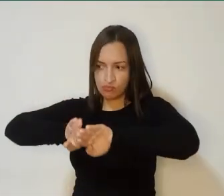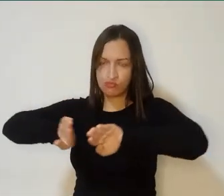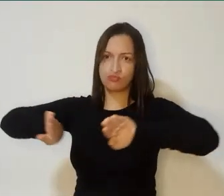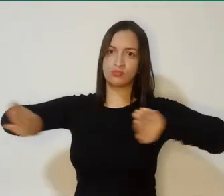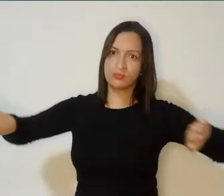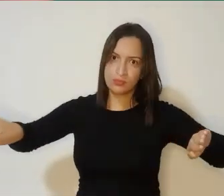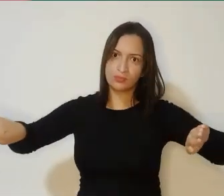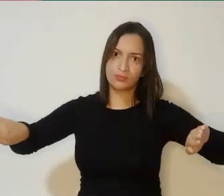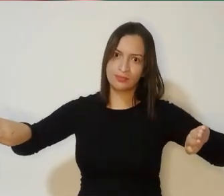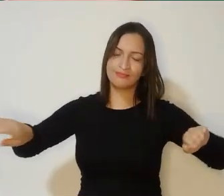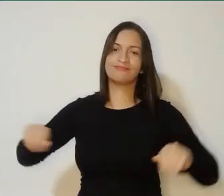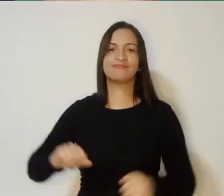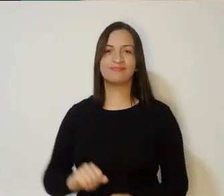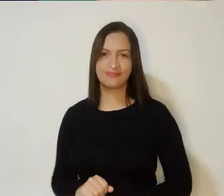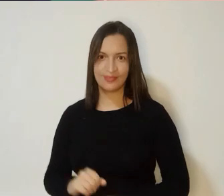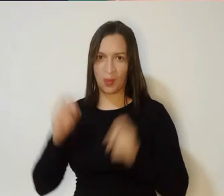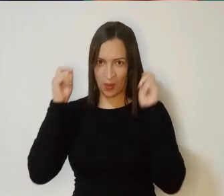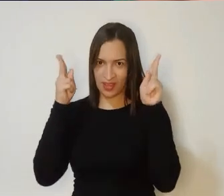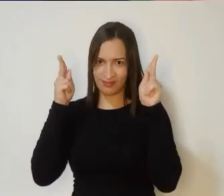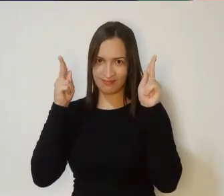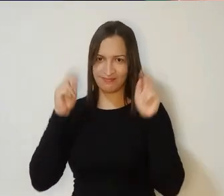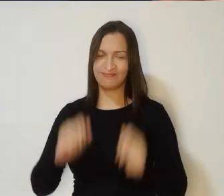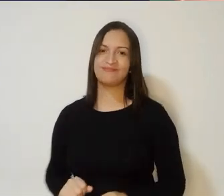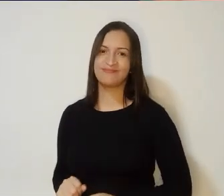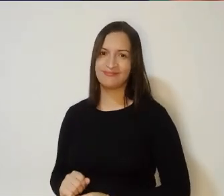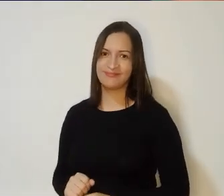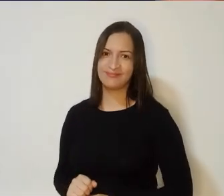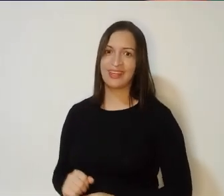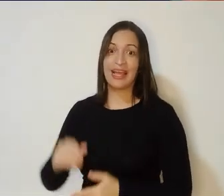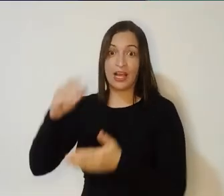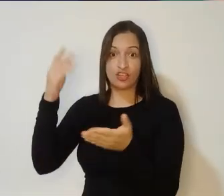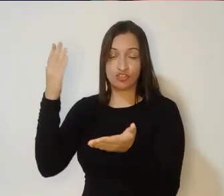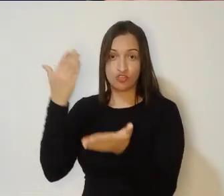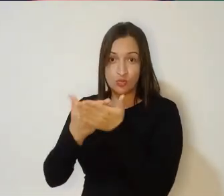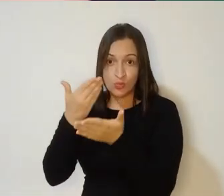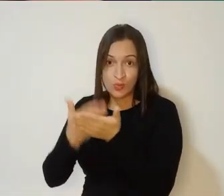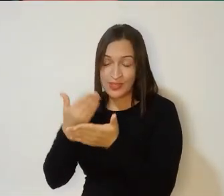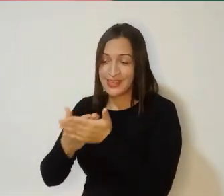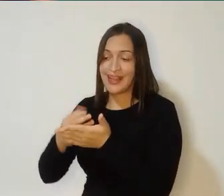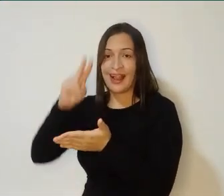separa, né, esses dois tipos textuais. Certo, gente? Vamos lá,